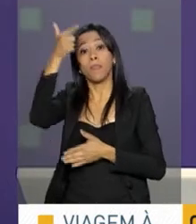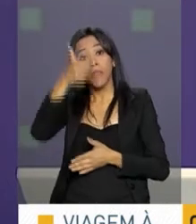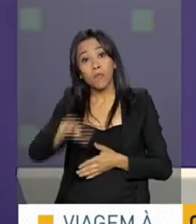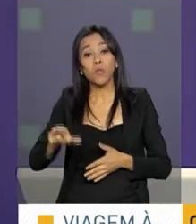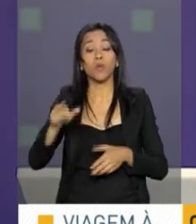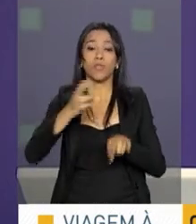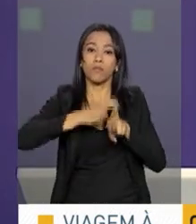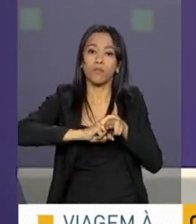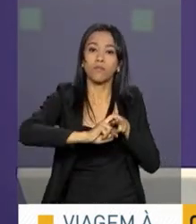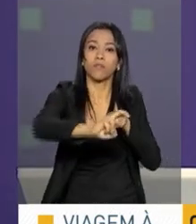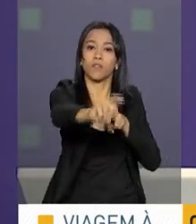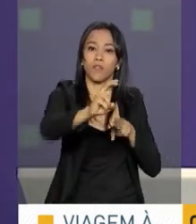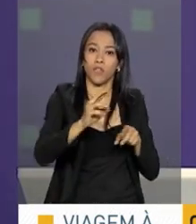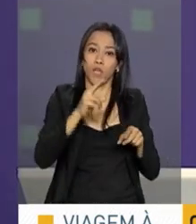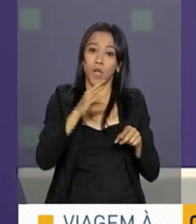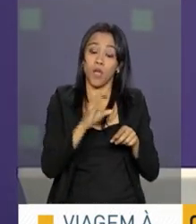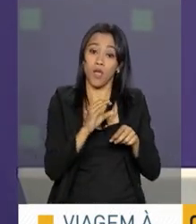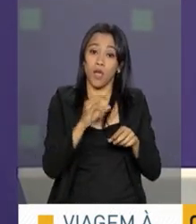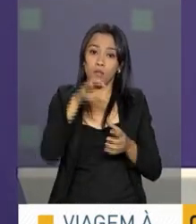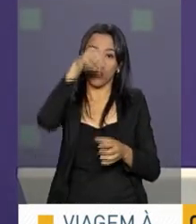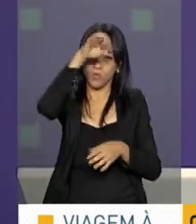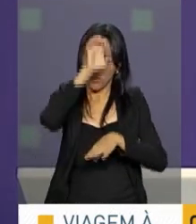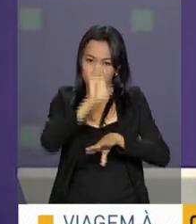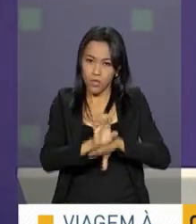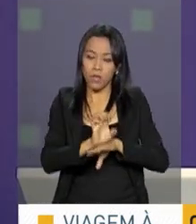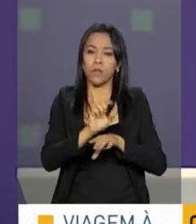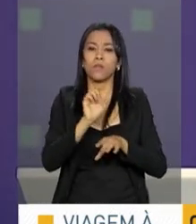de Integração Oeste-Leste na Bahia.